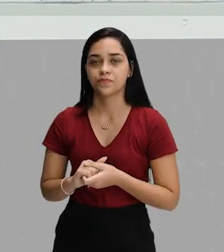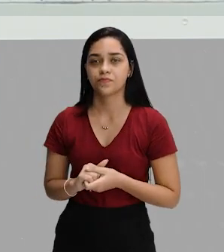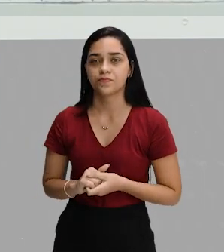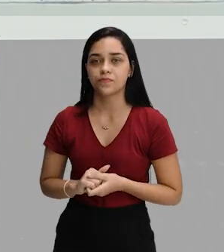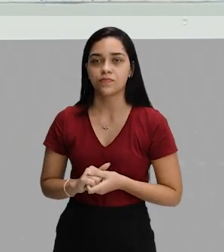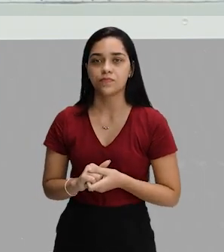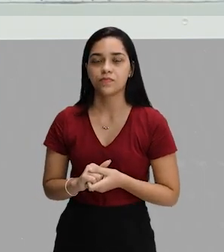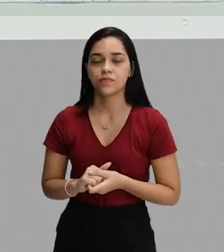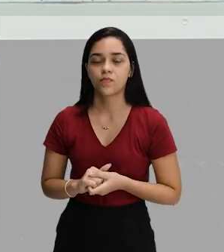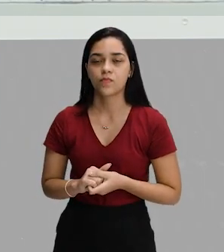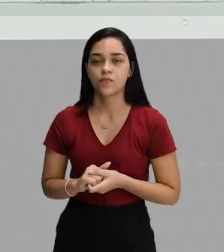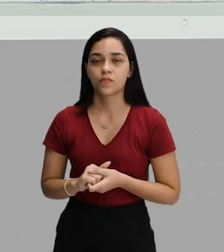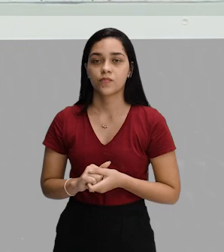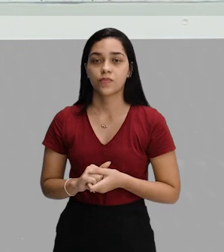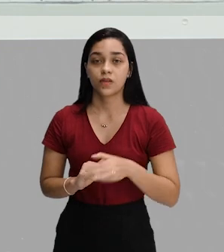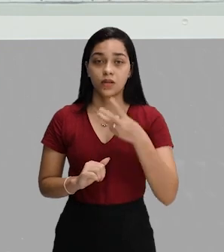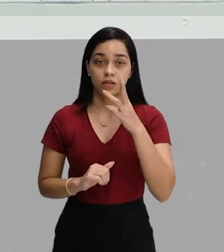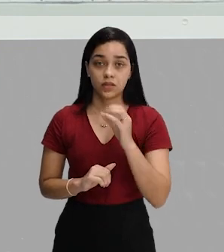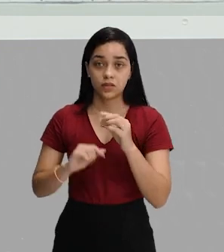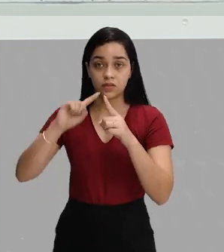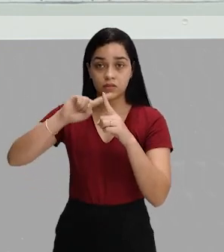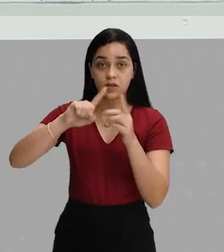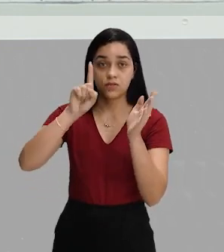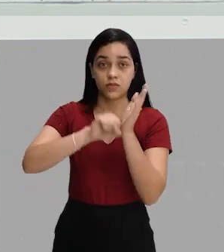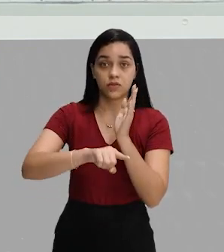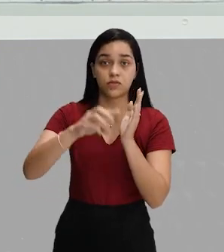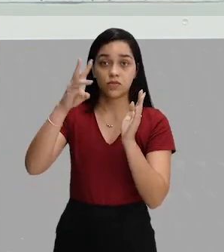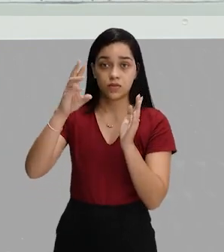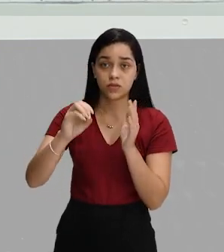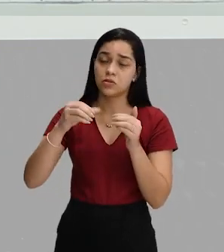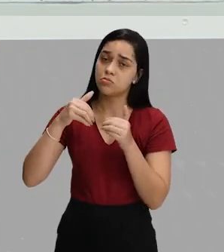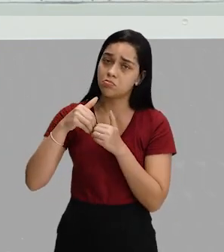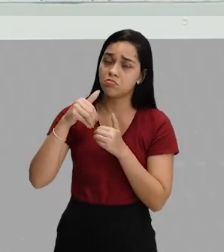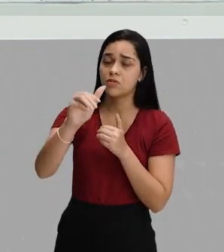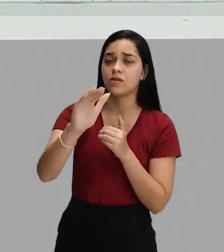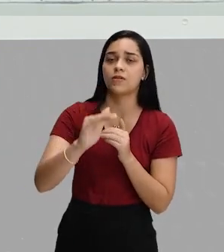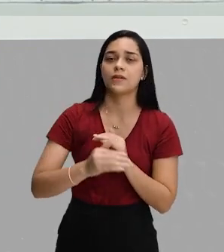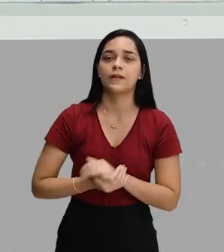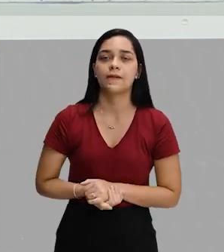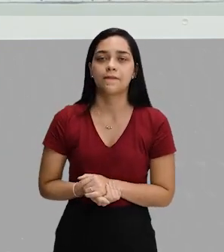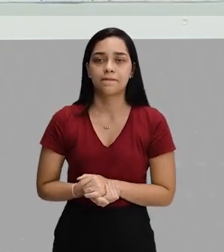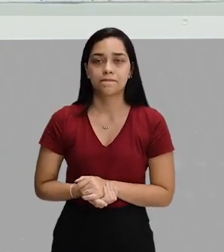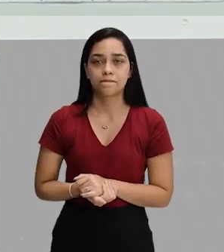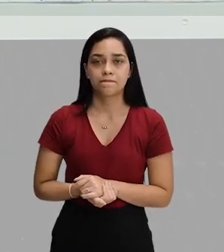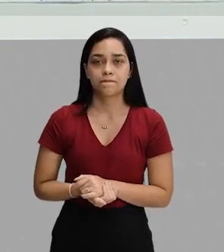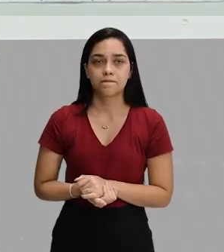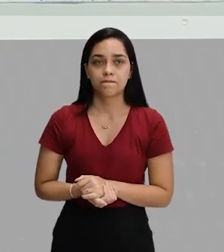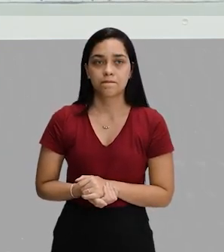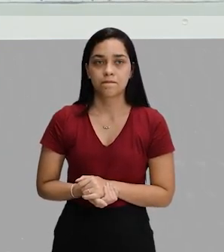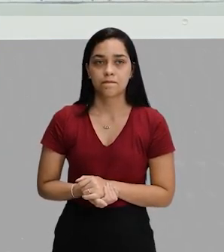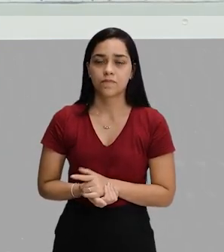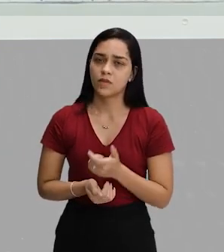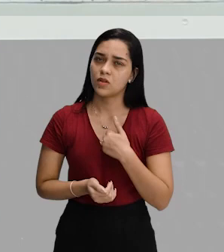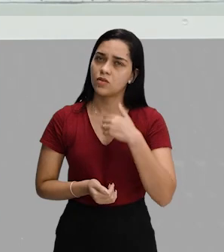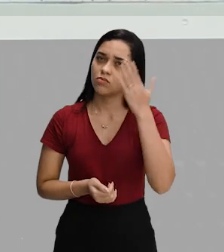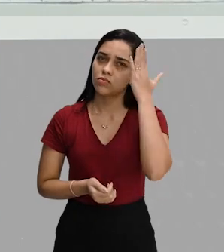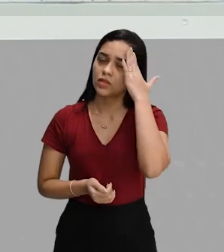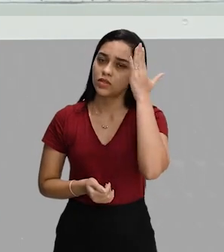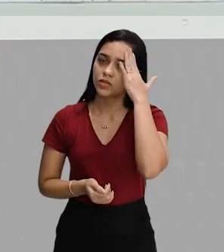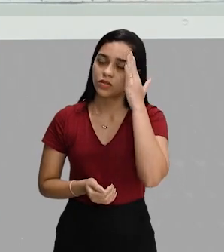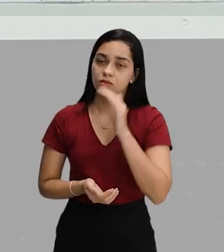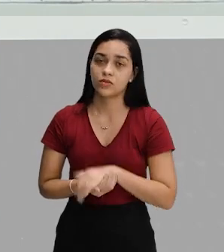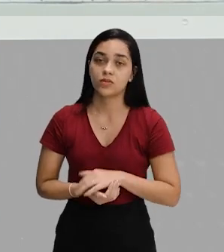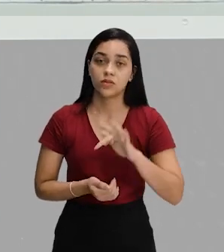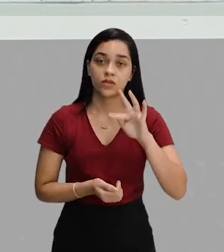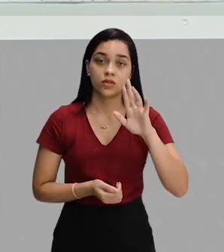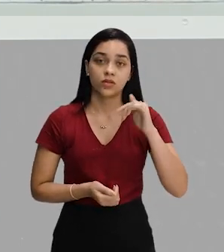30 ao quadrado menos 30. E assim sucessivamente. Então, Thiago, deixa eu ver se eu entendi.